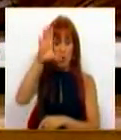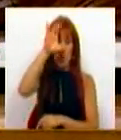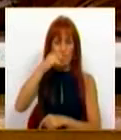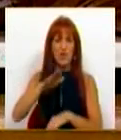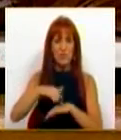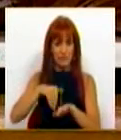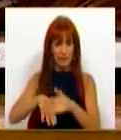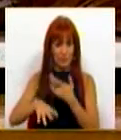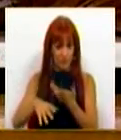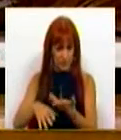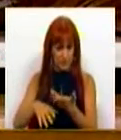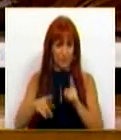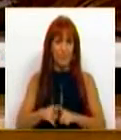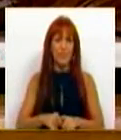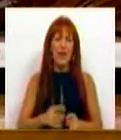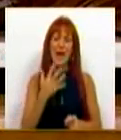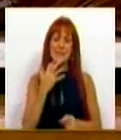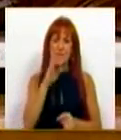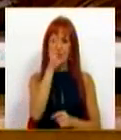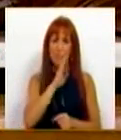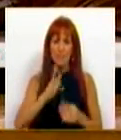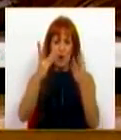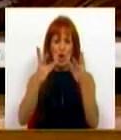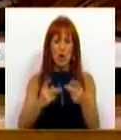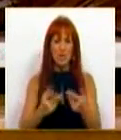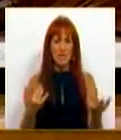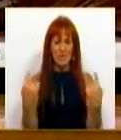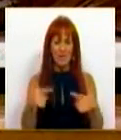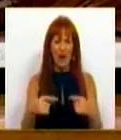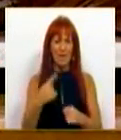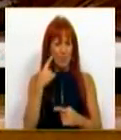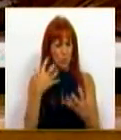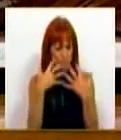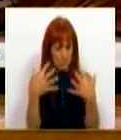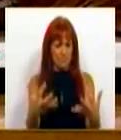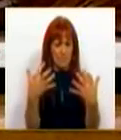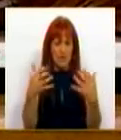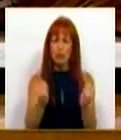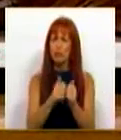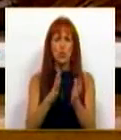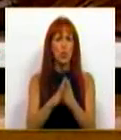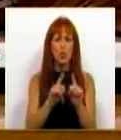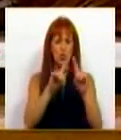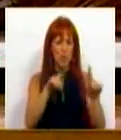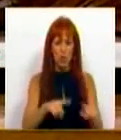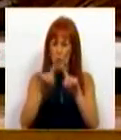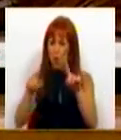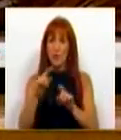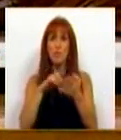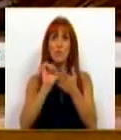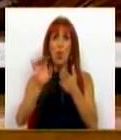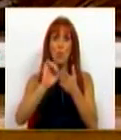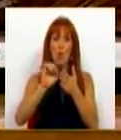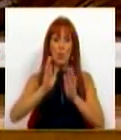Governo estabeleceu. O rigor na execução orçamental estava bem visível em todos os quadros